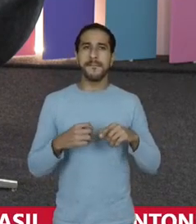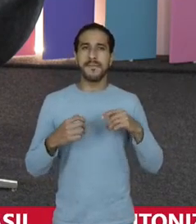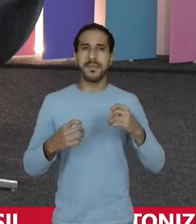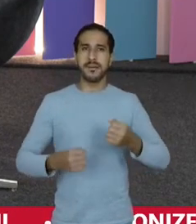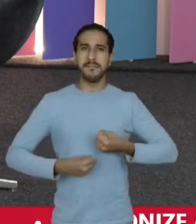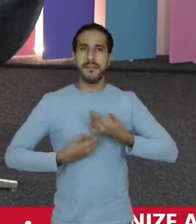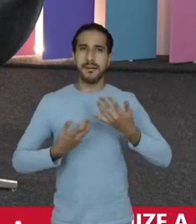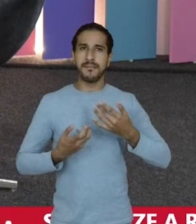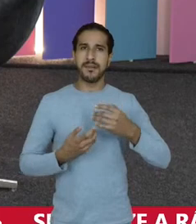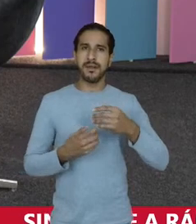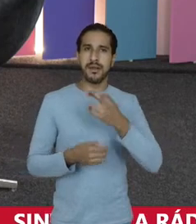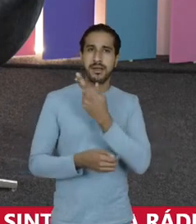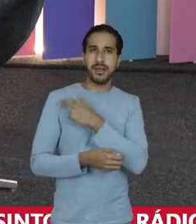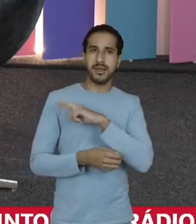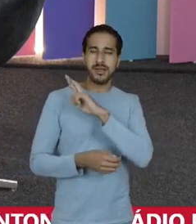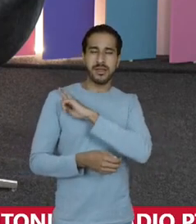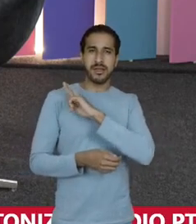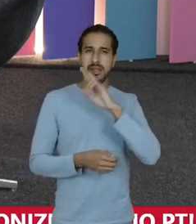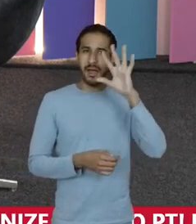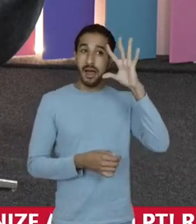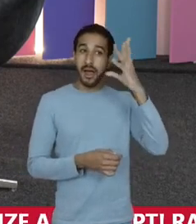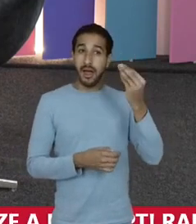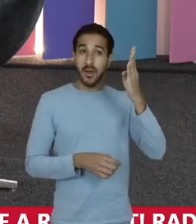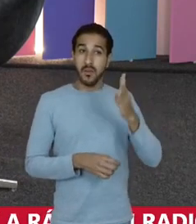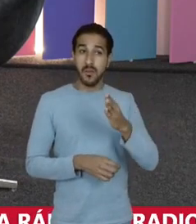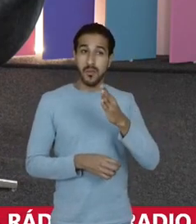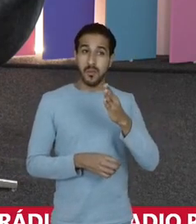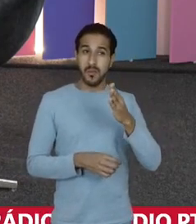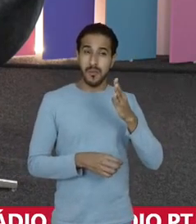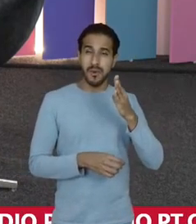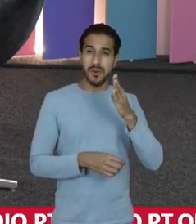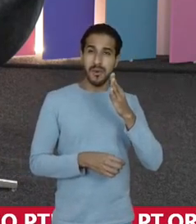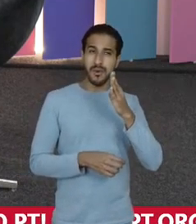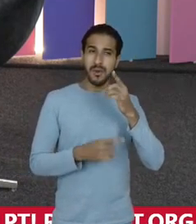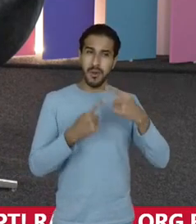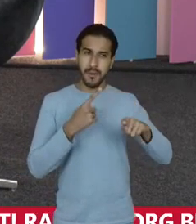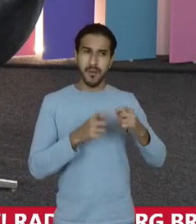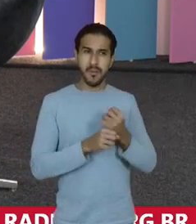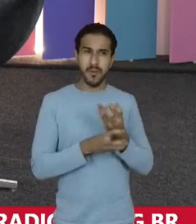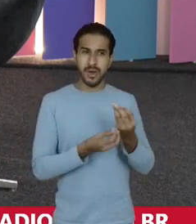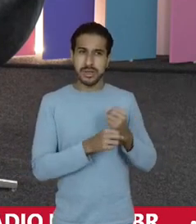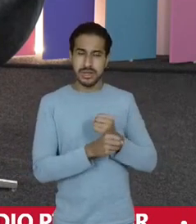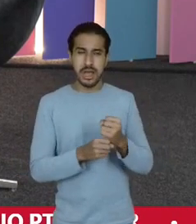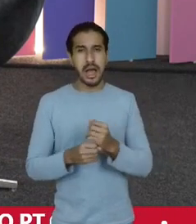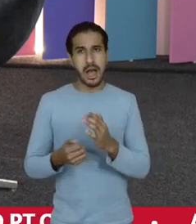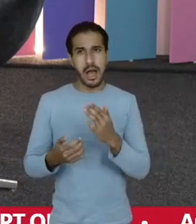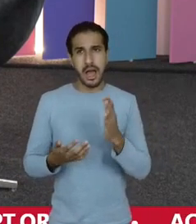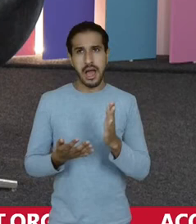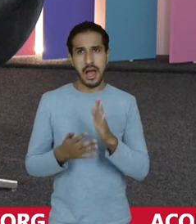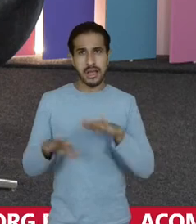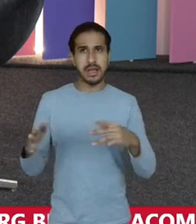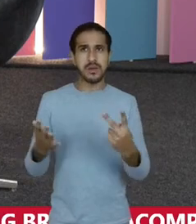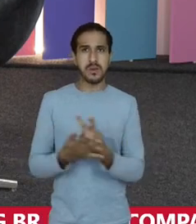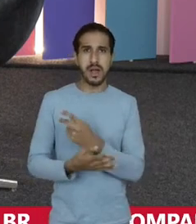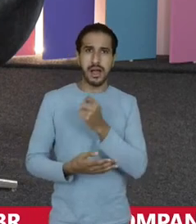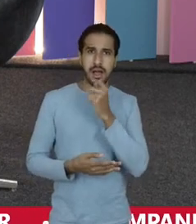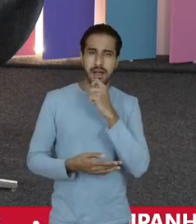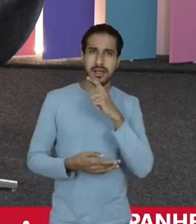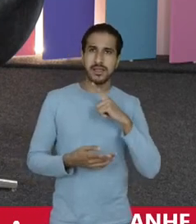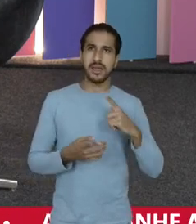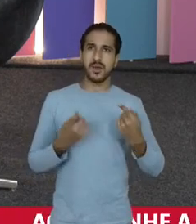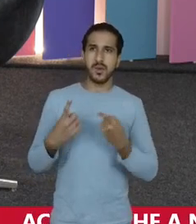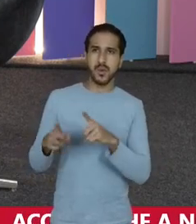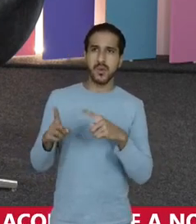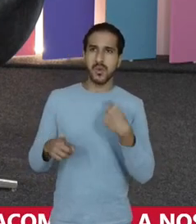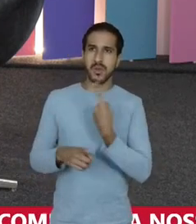manifestações afro-brasileiras proibidas, muitos anos, ainda é de forma às vezes sutil, mas ainda tem